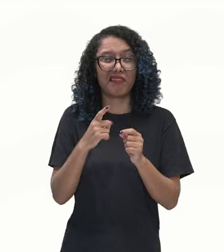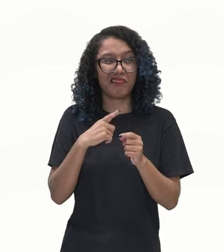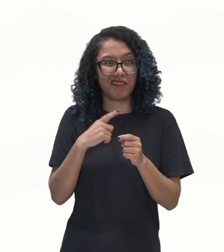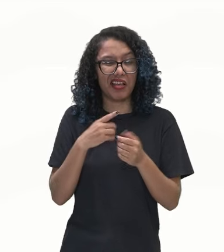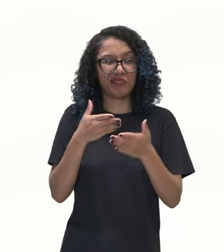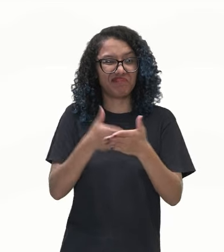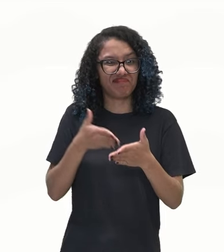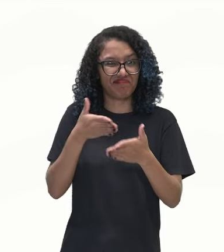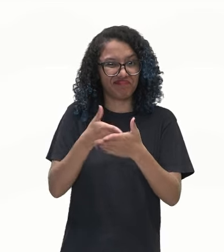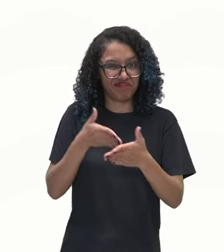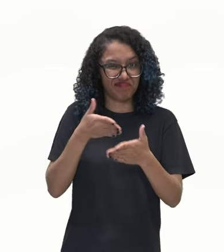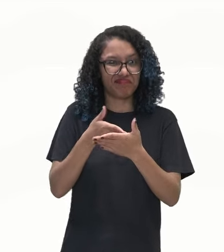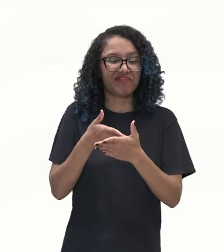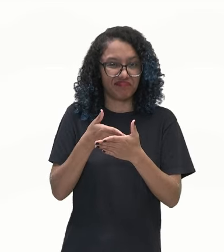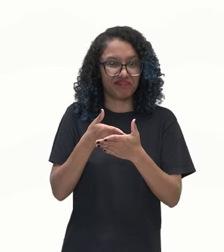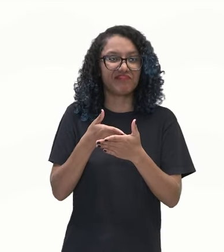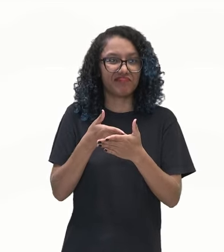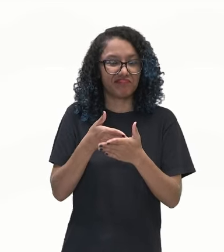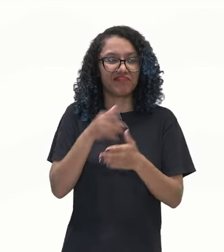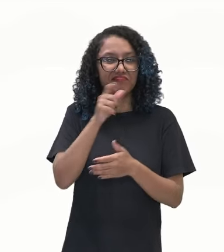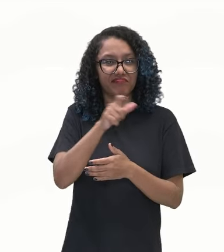muitos indivíduos, né,